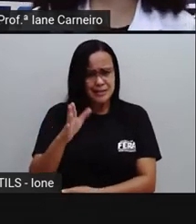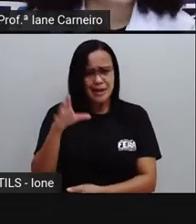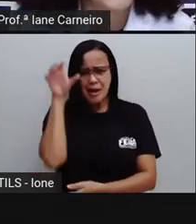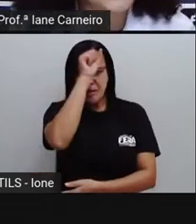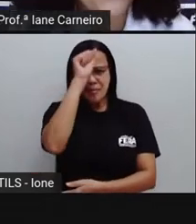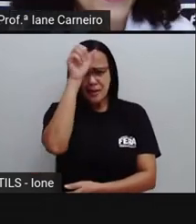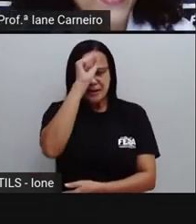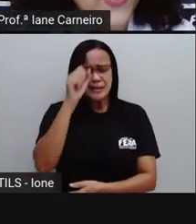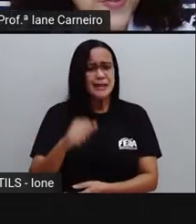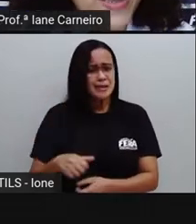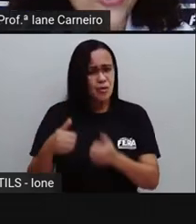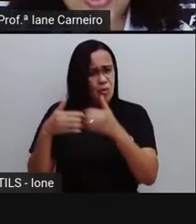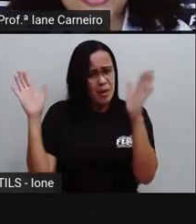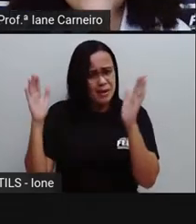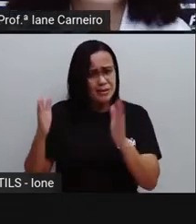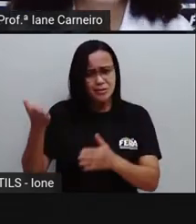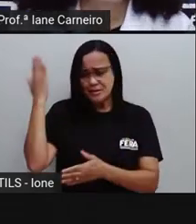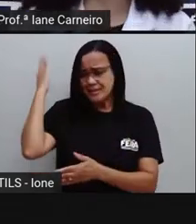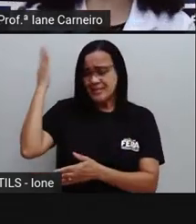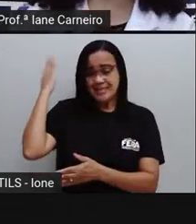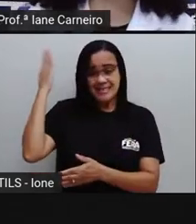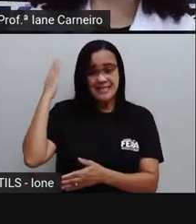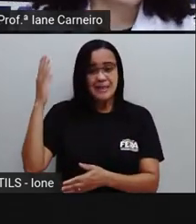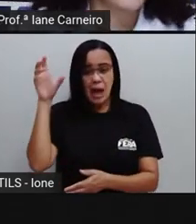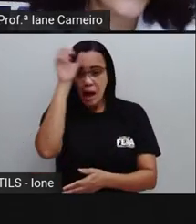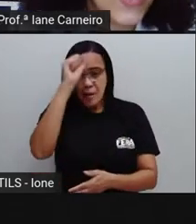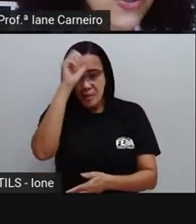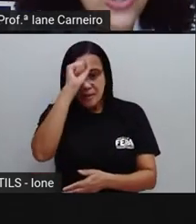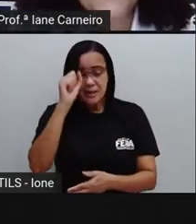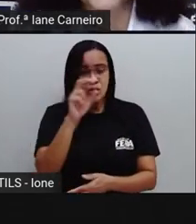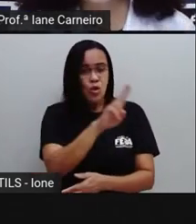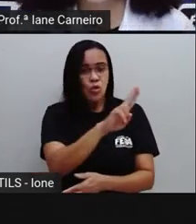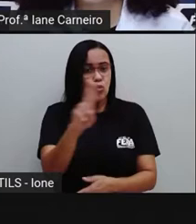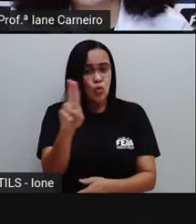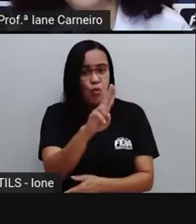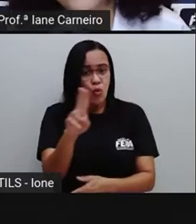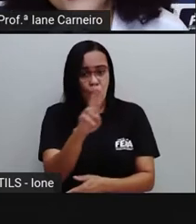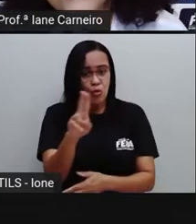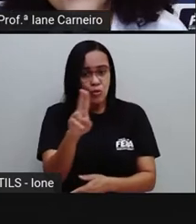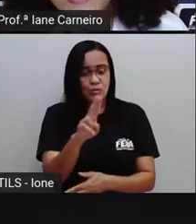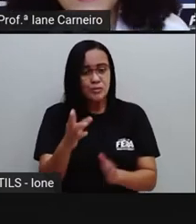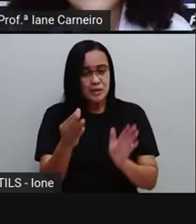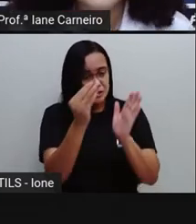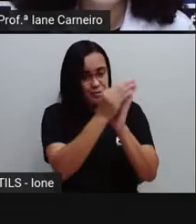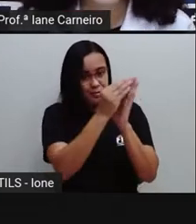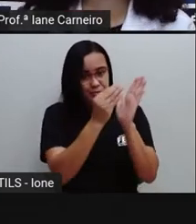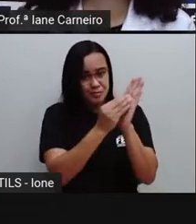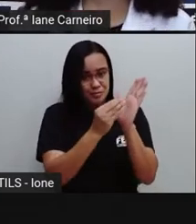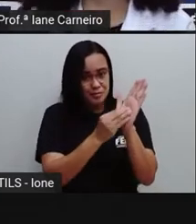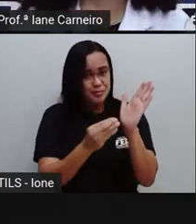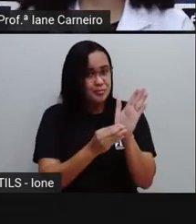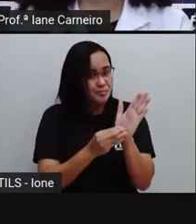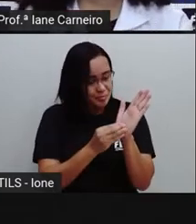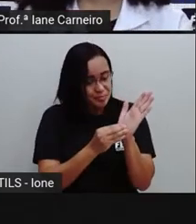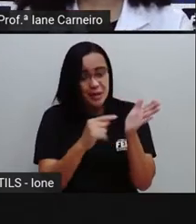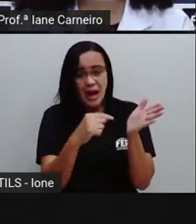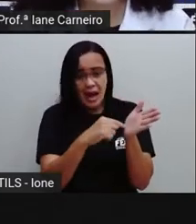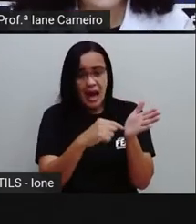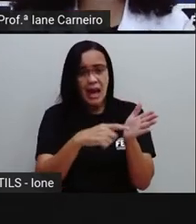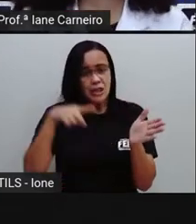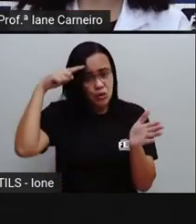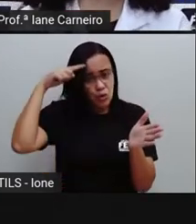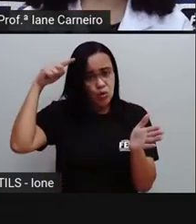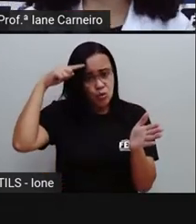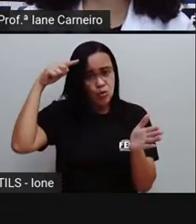início quando a gente começa a aprender o nome da gente a pro faz uma ficha e bota o nome da gente né E aí para gente aí